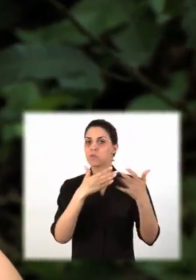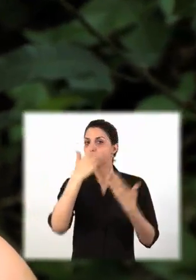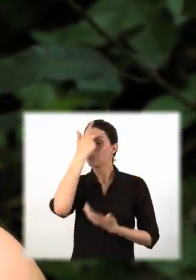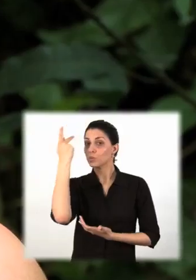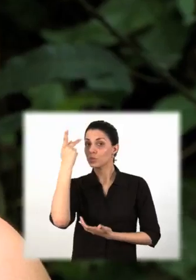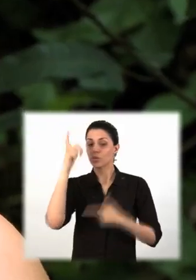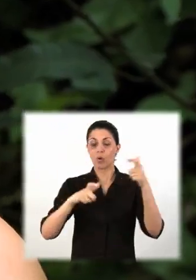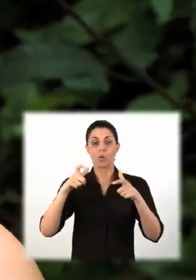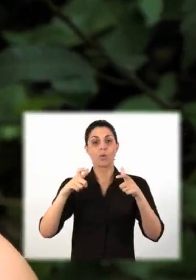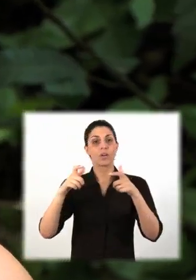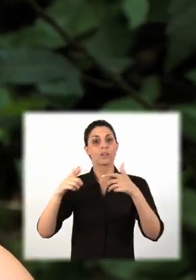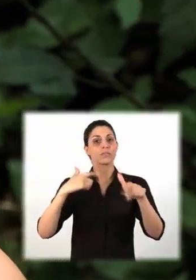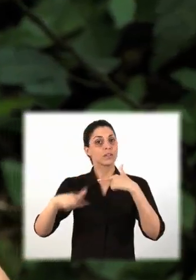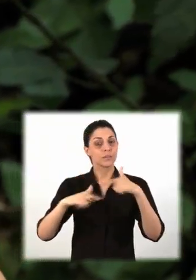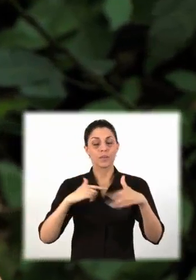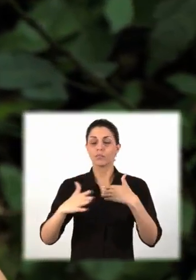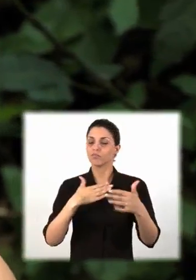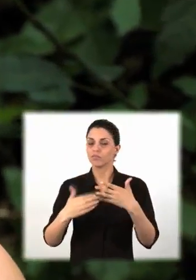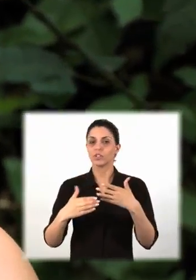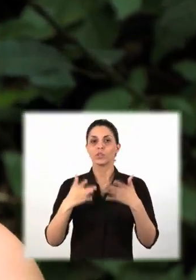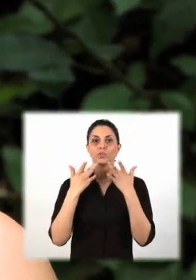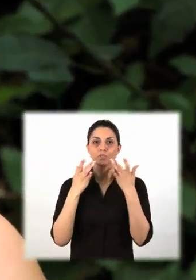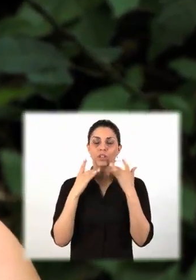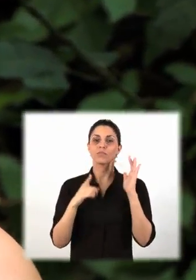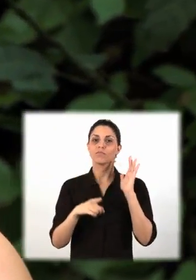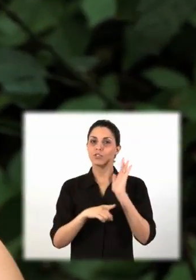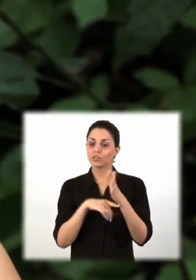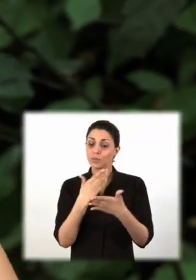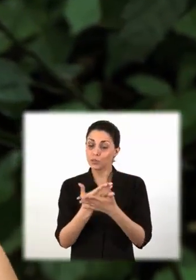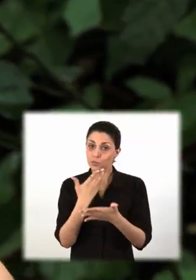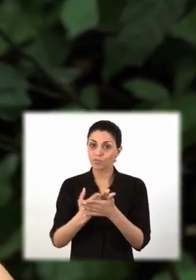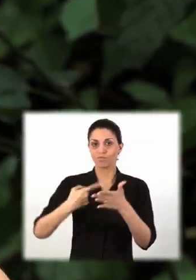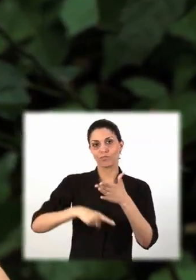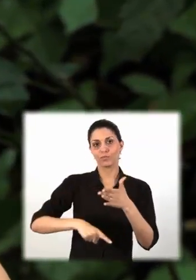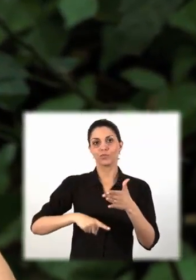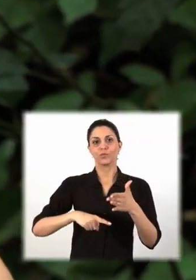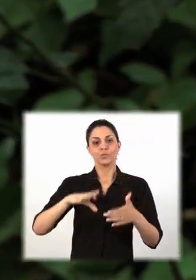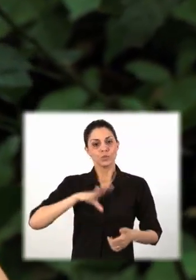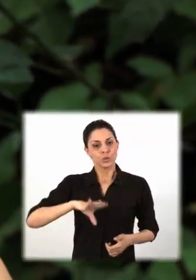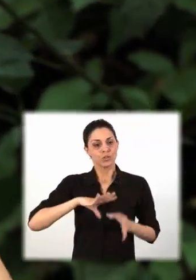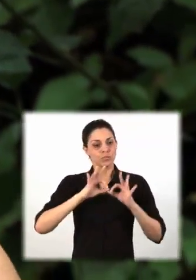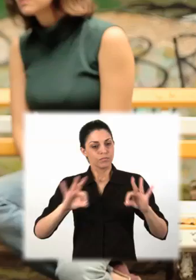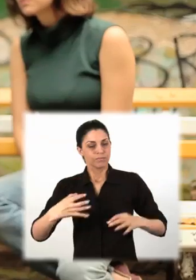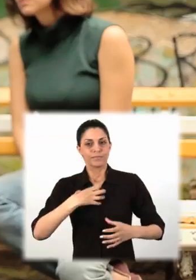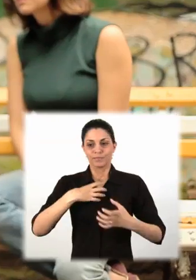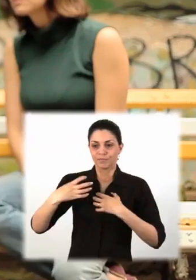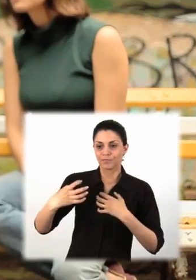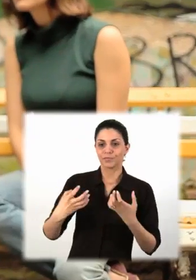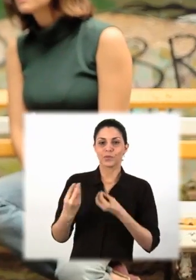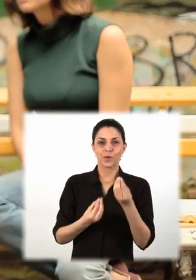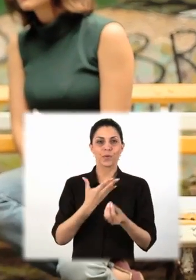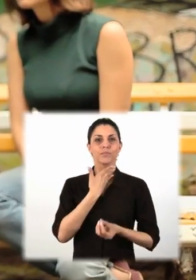com qualquer pessoa, qualquer que seja o meio de trabalho. E o teatro em si só tem essa diferença que estuda, né, dentro também do